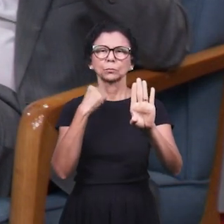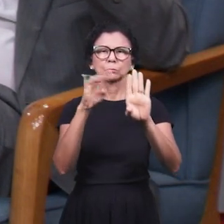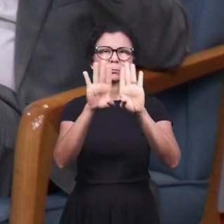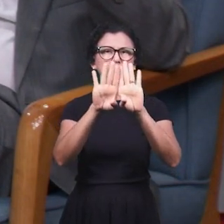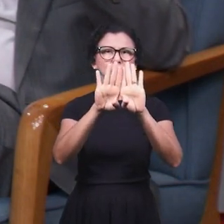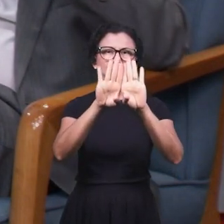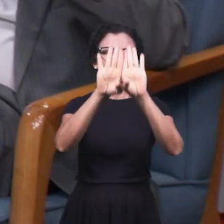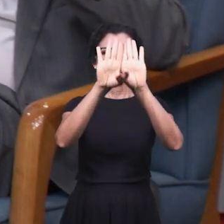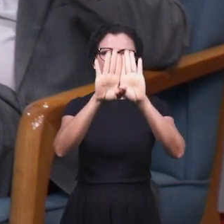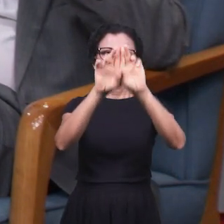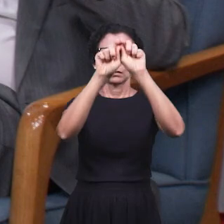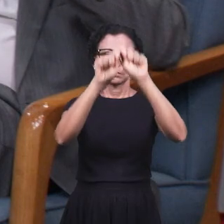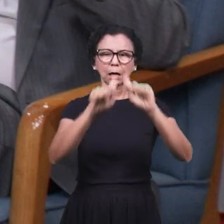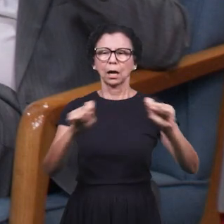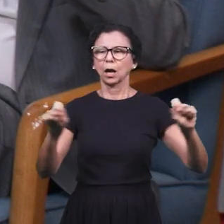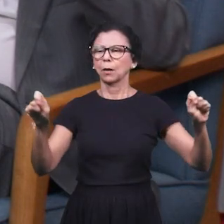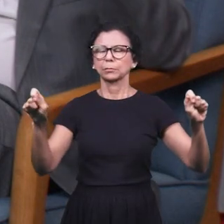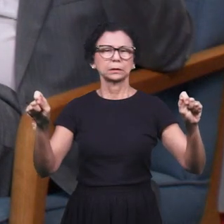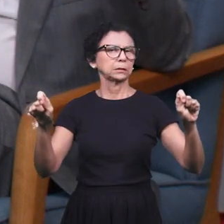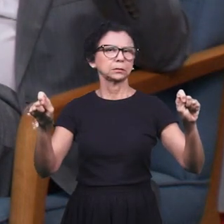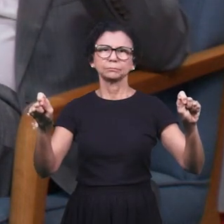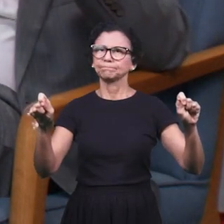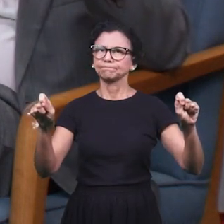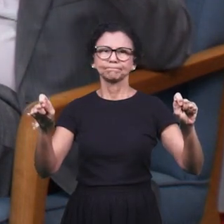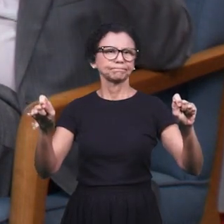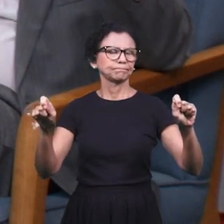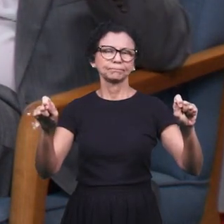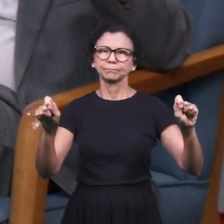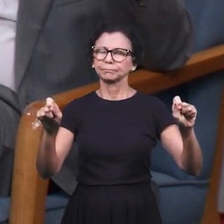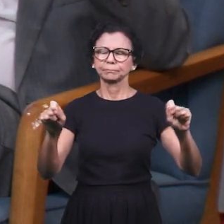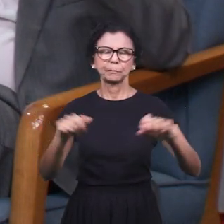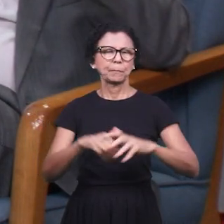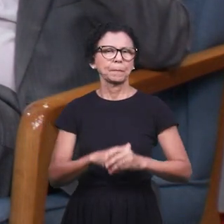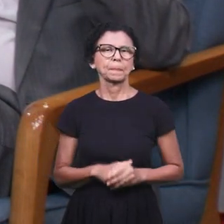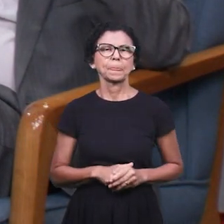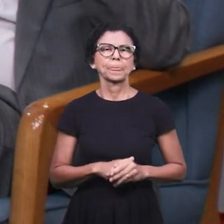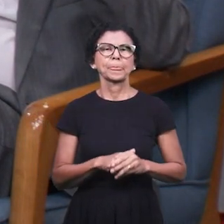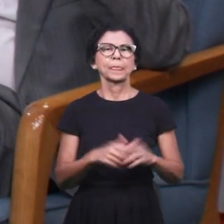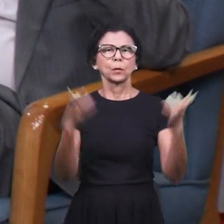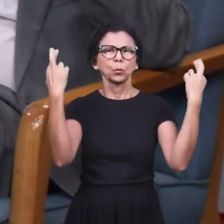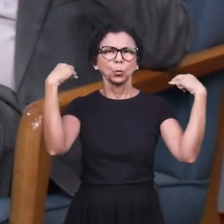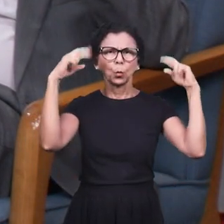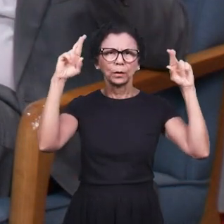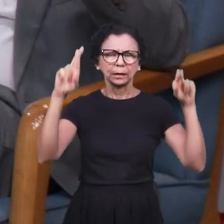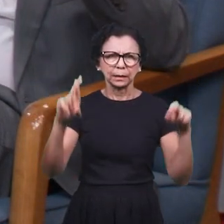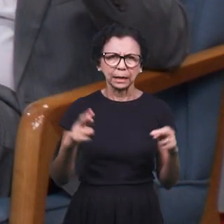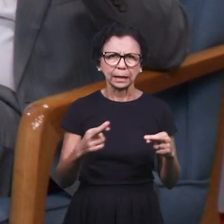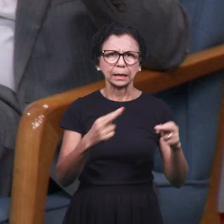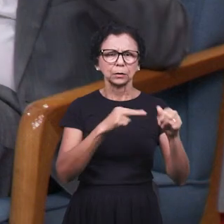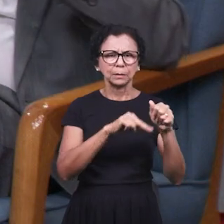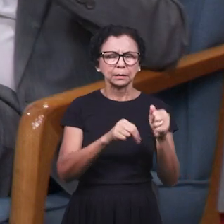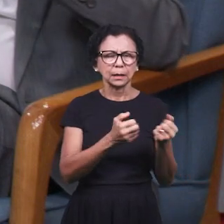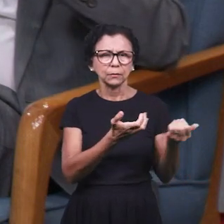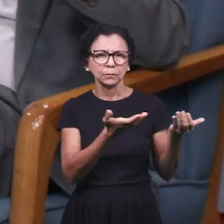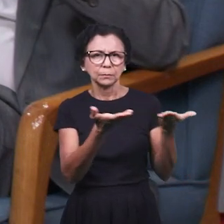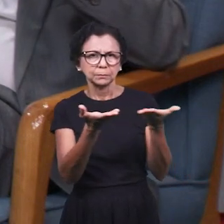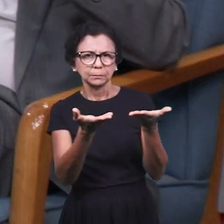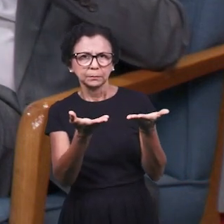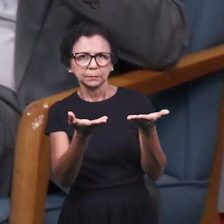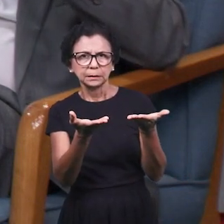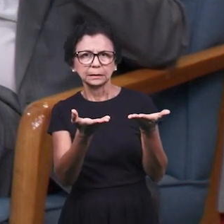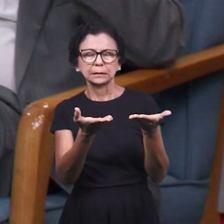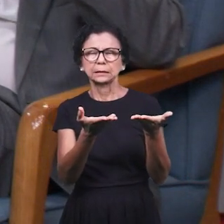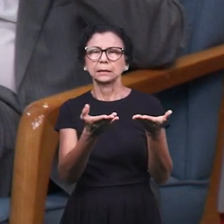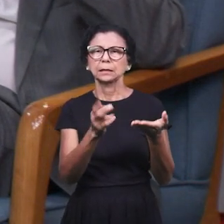cortina, ninguém conseguia. Por maior que seja, por mais perfeito que fosse o sacrifício, ela só abriu quando o